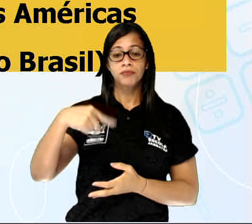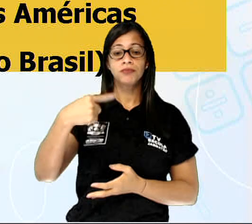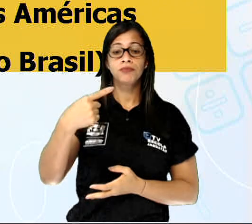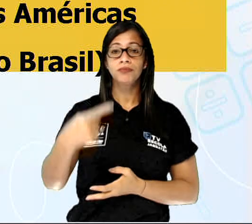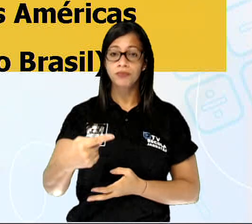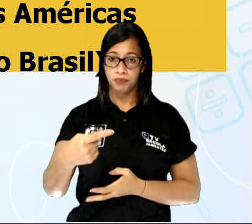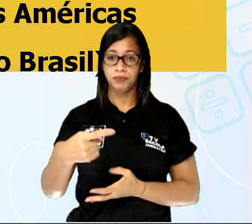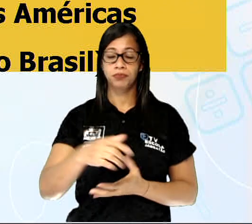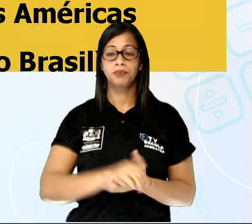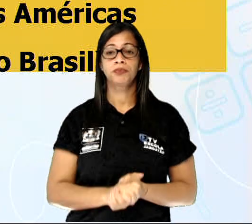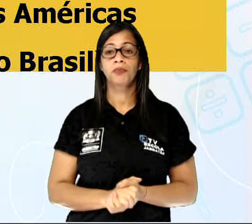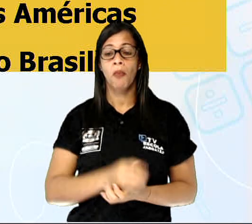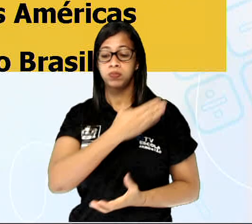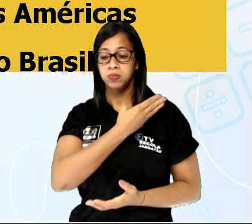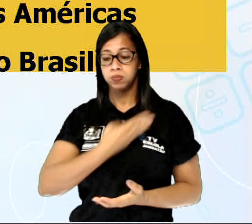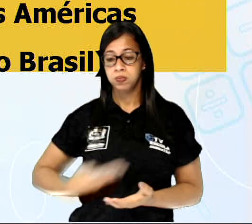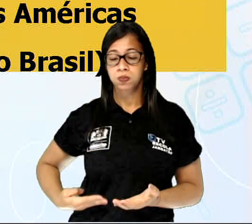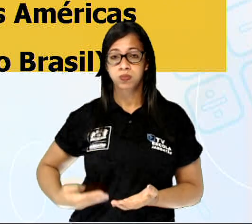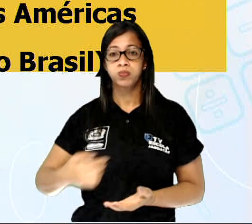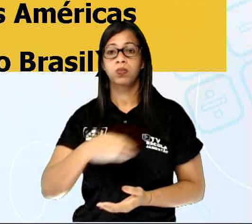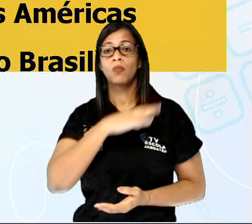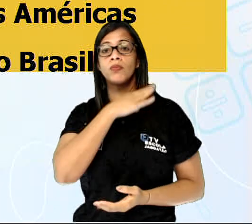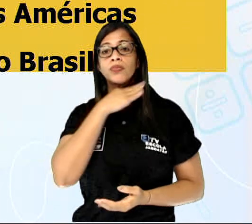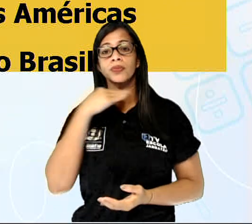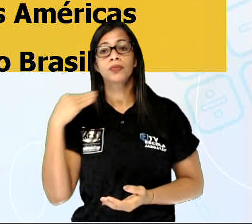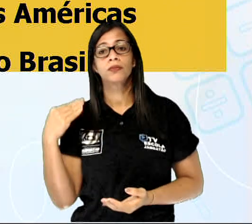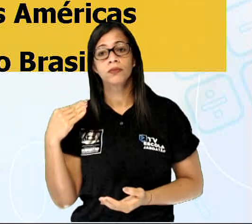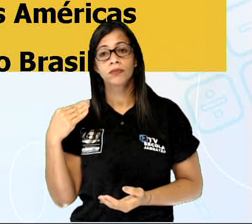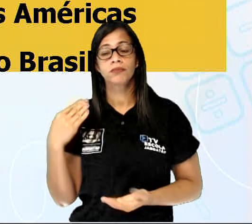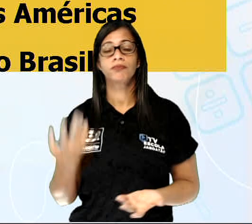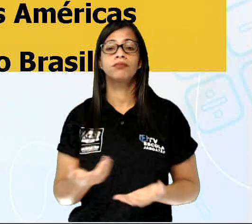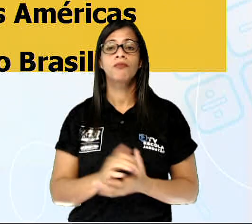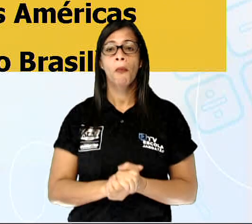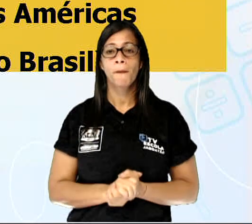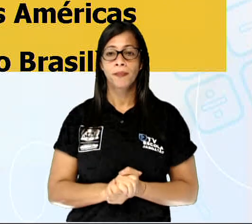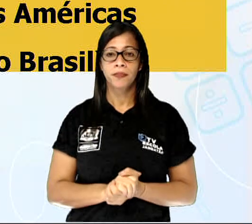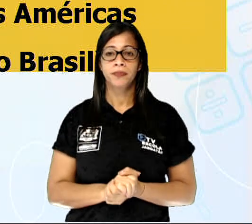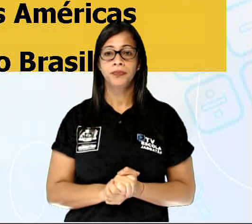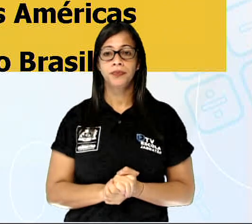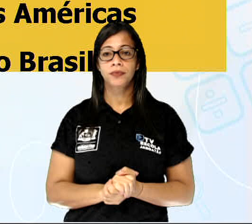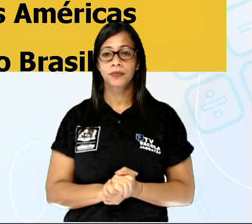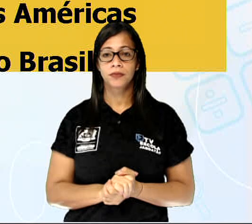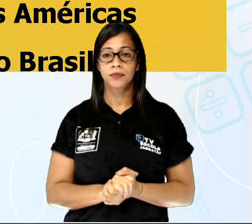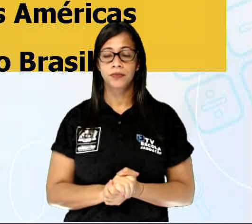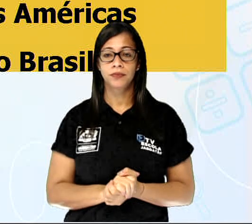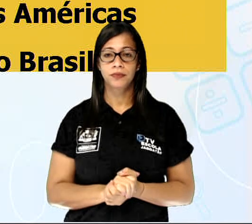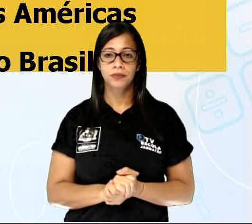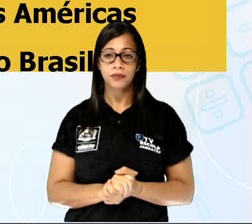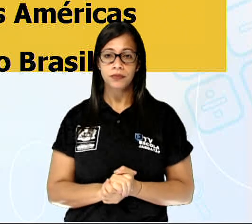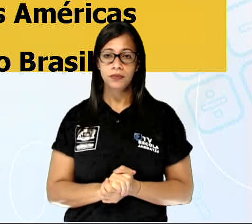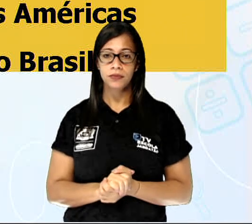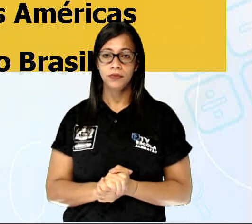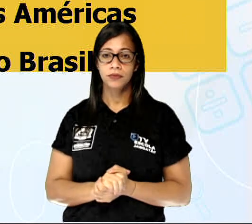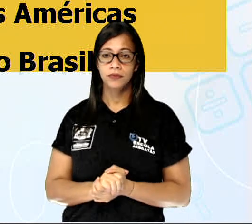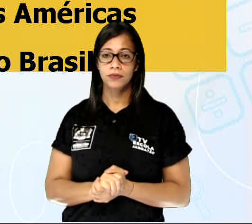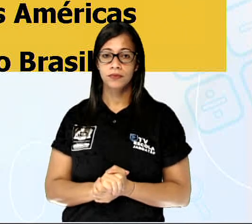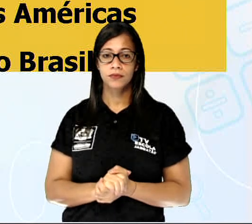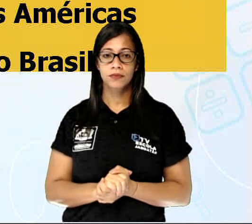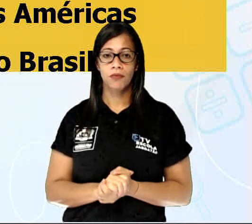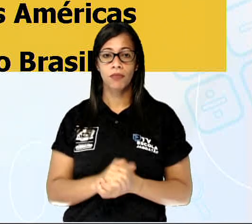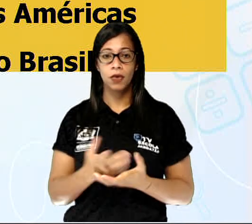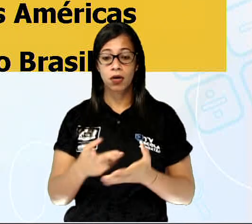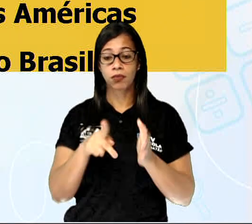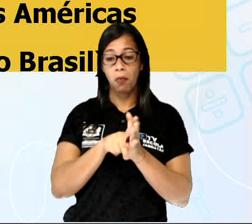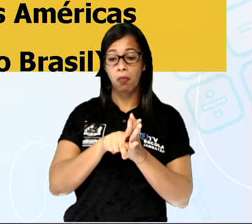batalha sem deixar herdeiros, e o parente mais próximo, após várias tentativas de coroação de alguém para sucedê-lo, ficou o próprio Filipe